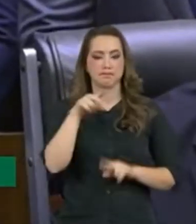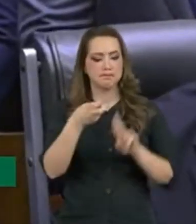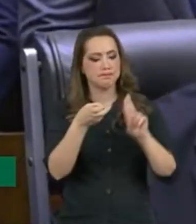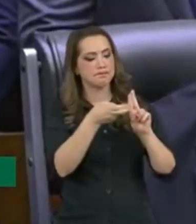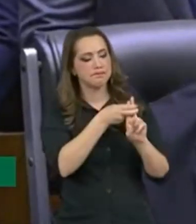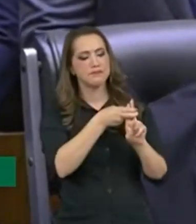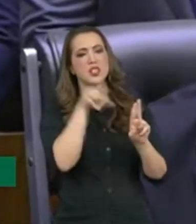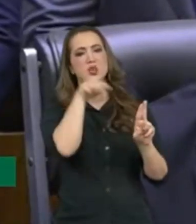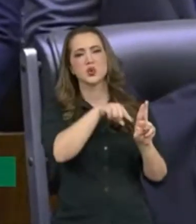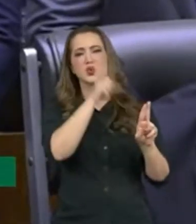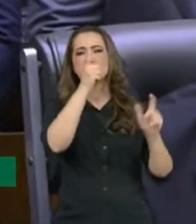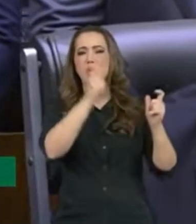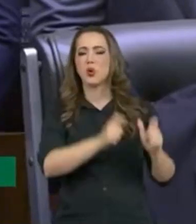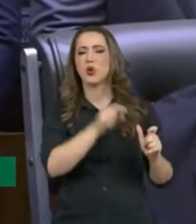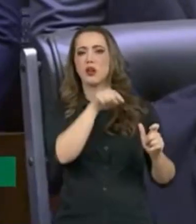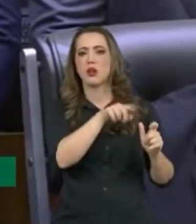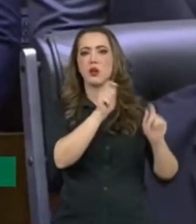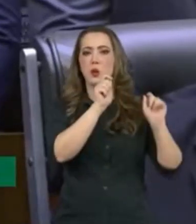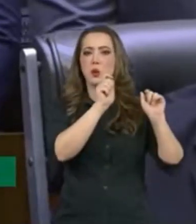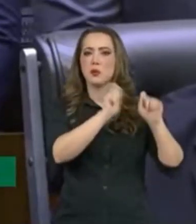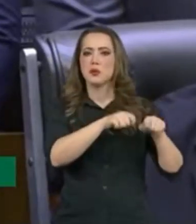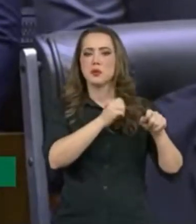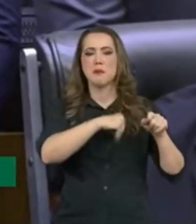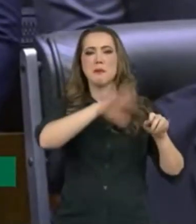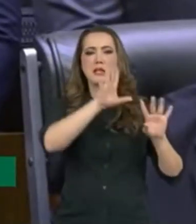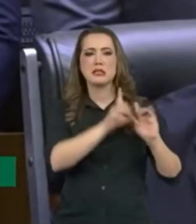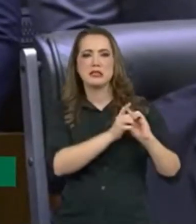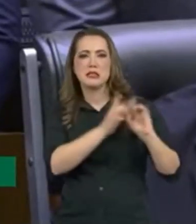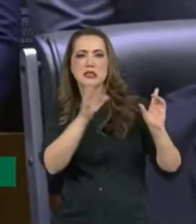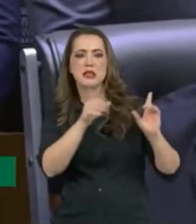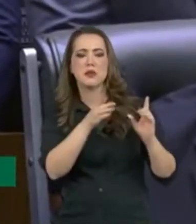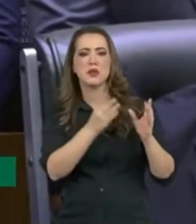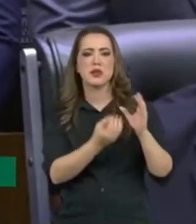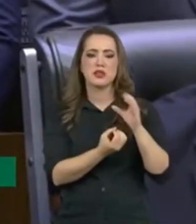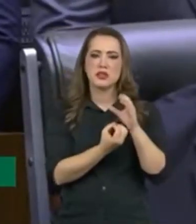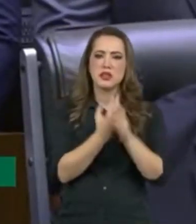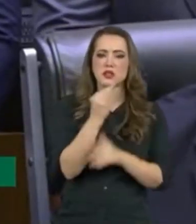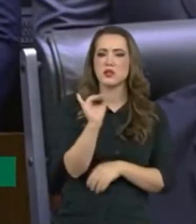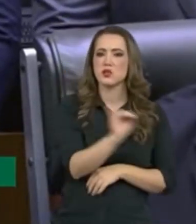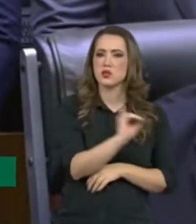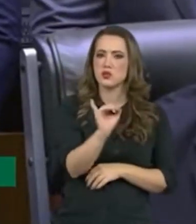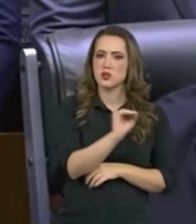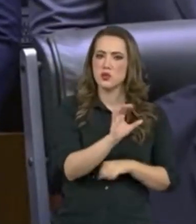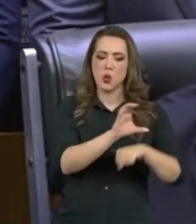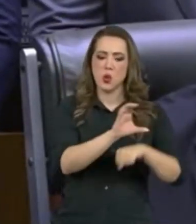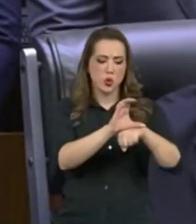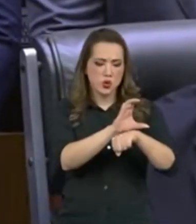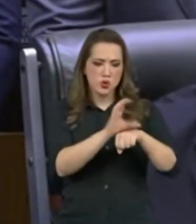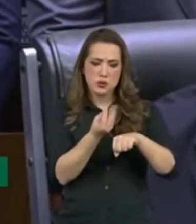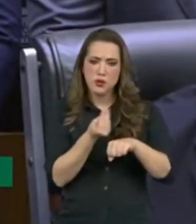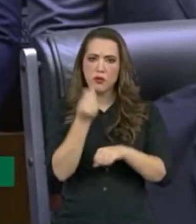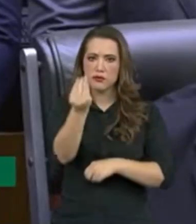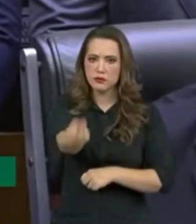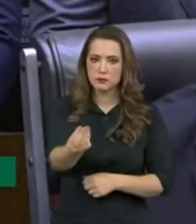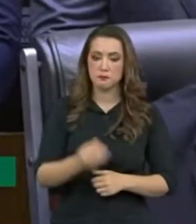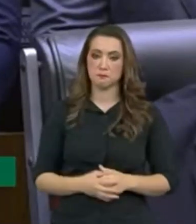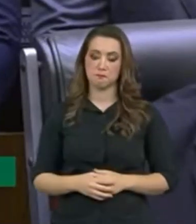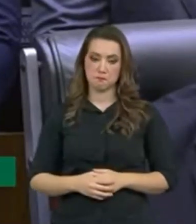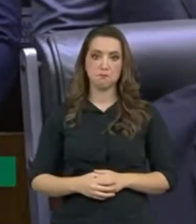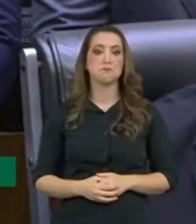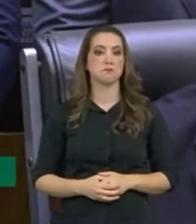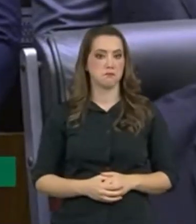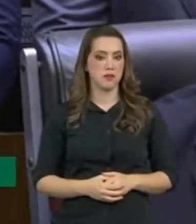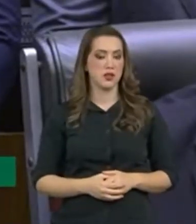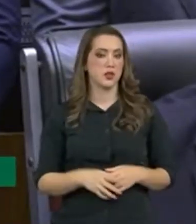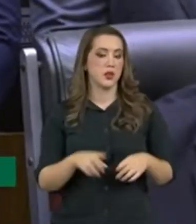é provavelmente a mais democrática das instituições criadas pela Constituição de 88.